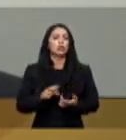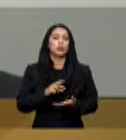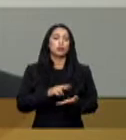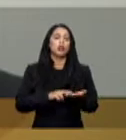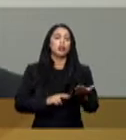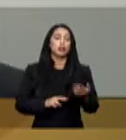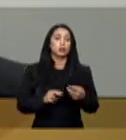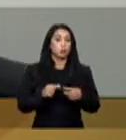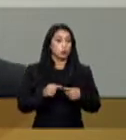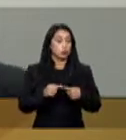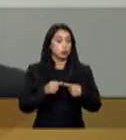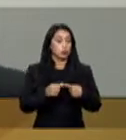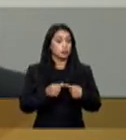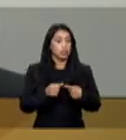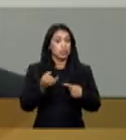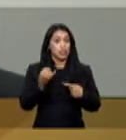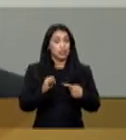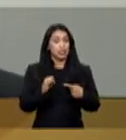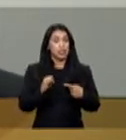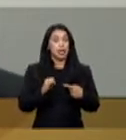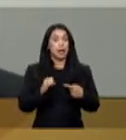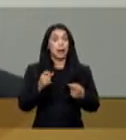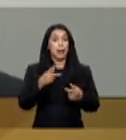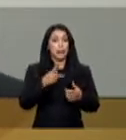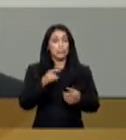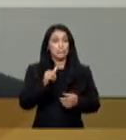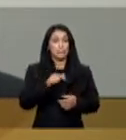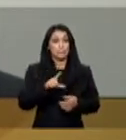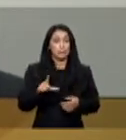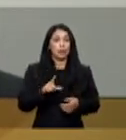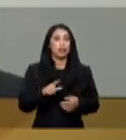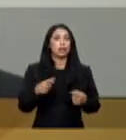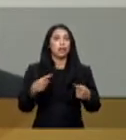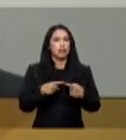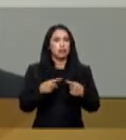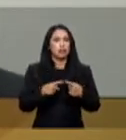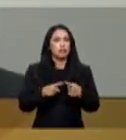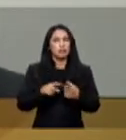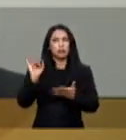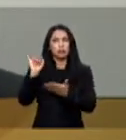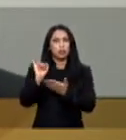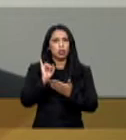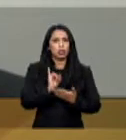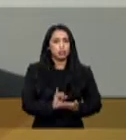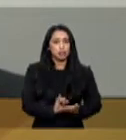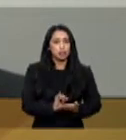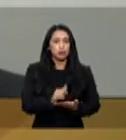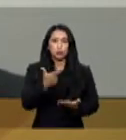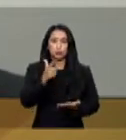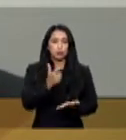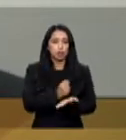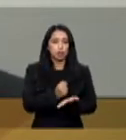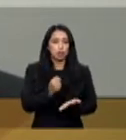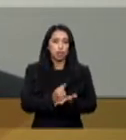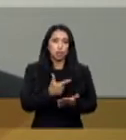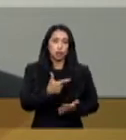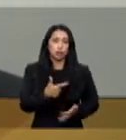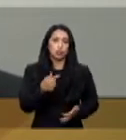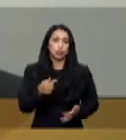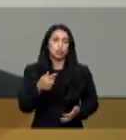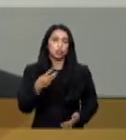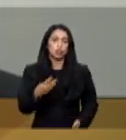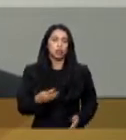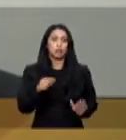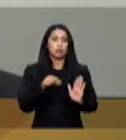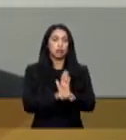1. Se a cominação da pena em abstrato prevista para importação de medicamentos em registro, tipificado no artigo 273, parágrafo